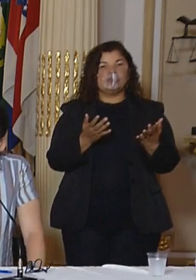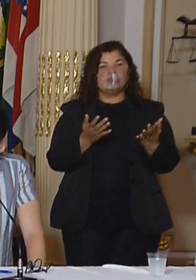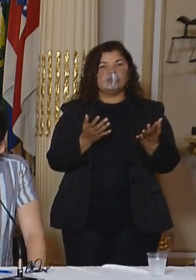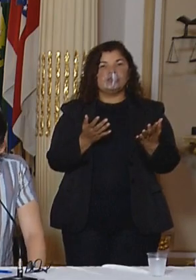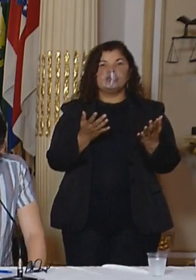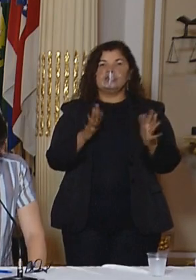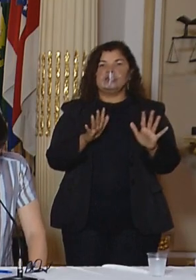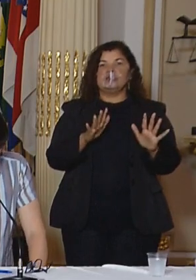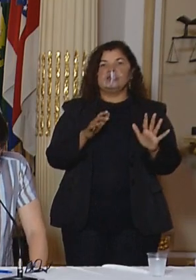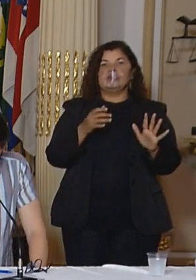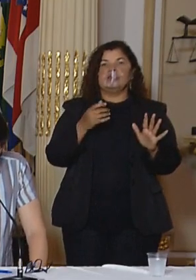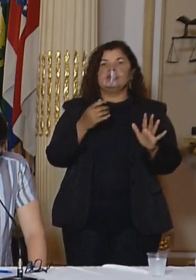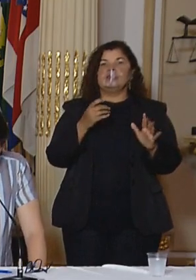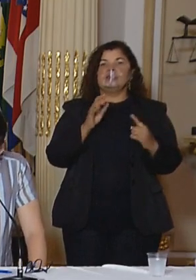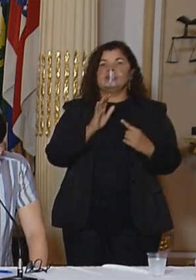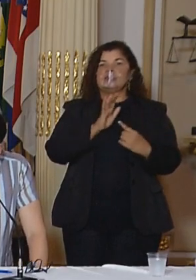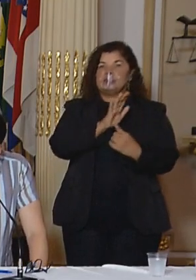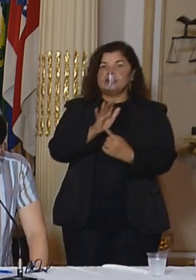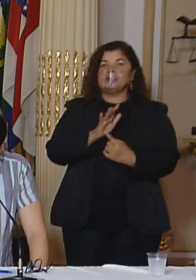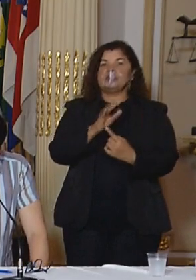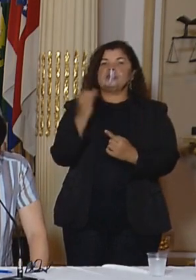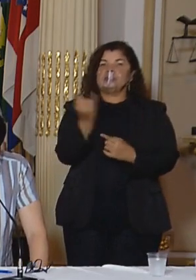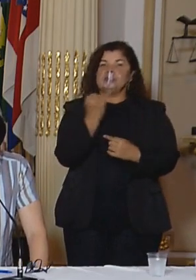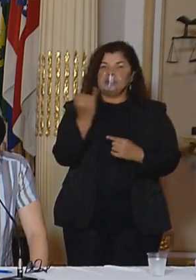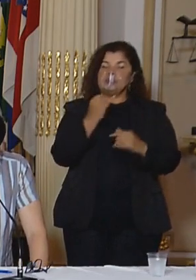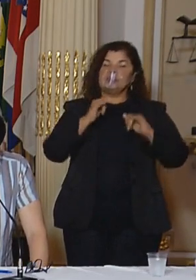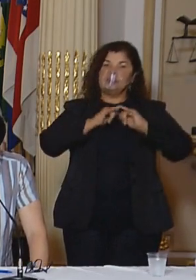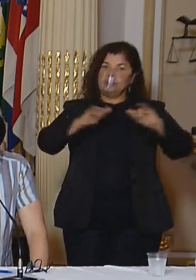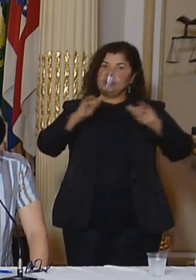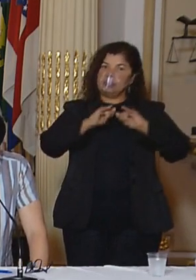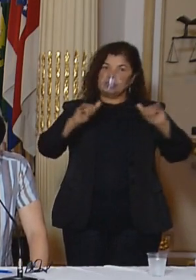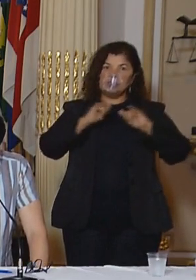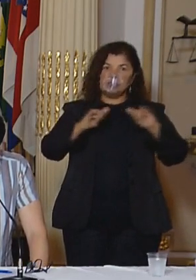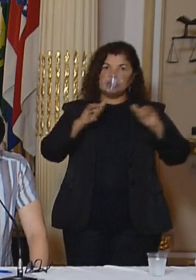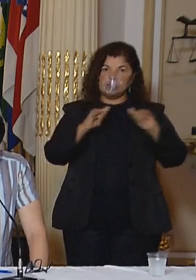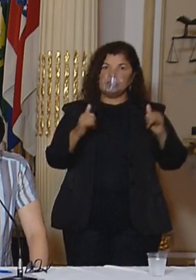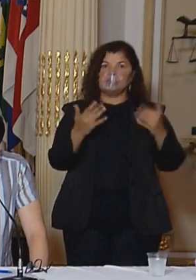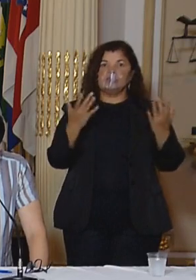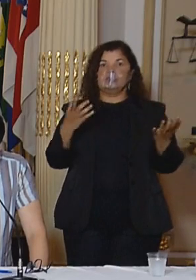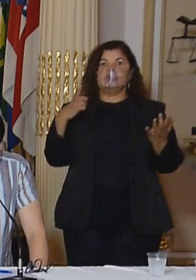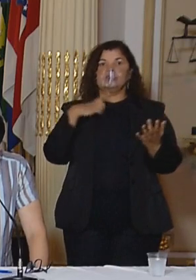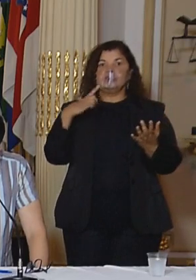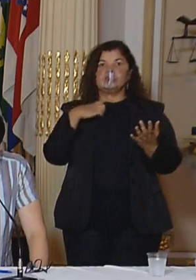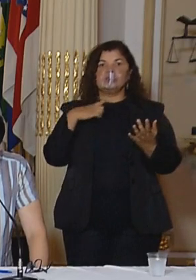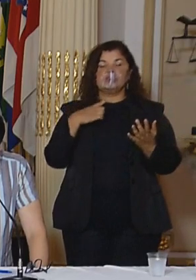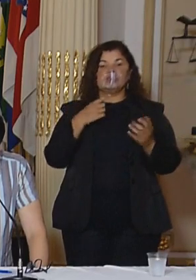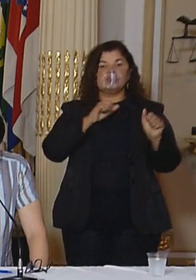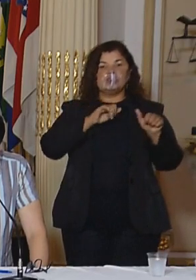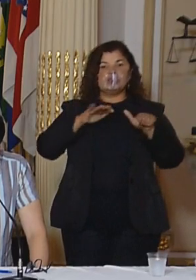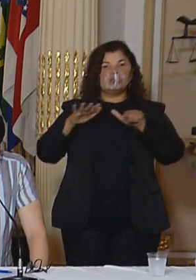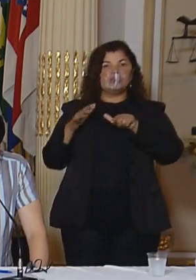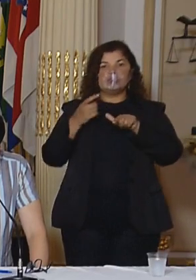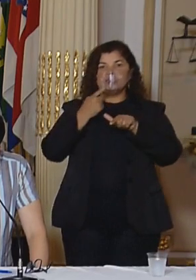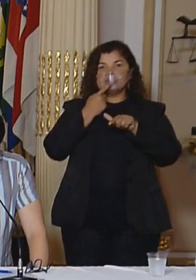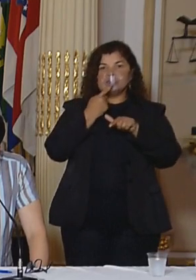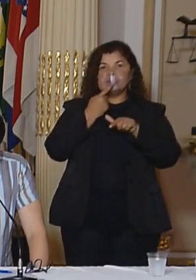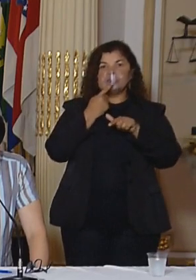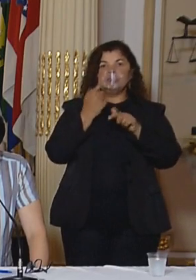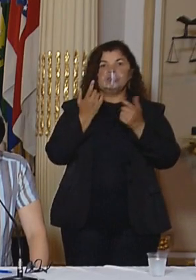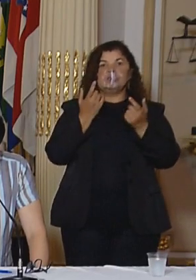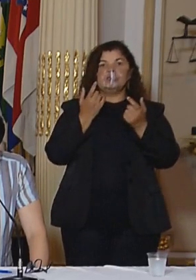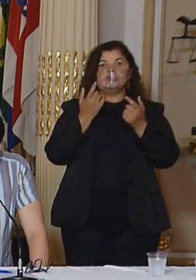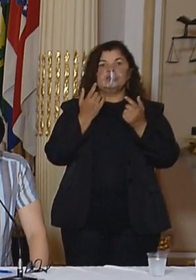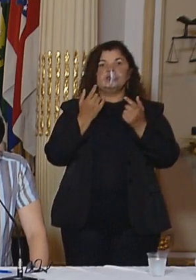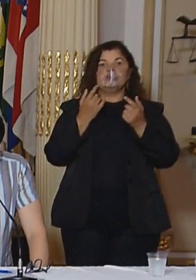Para que não pareça trivial a importância dessa informação. Então, nós aqui, recentemente, essa semana, fizemos uma comunicação, um